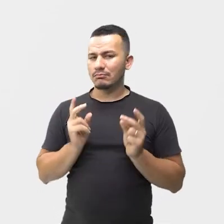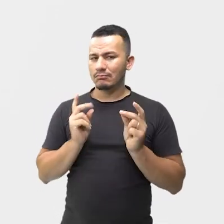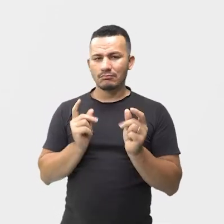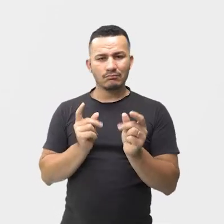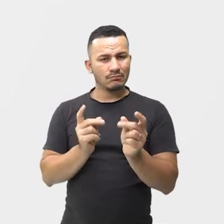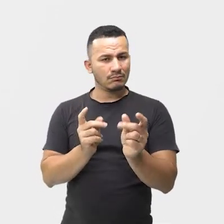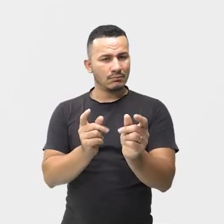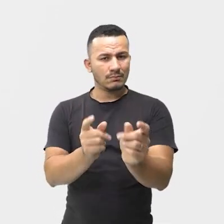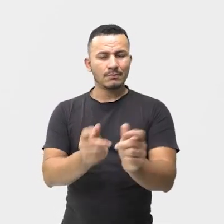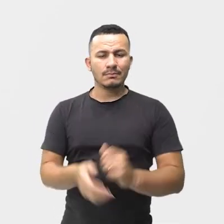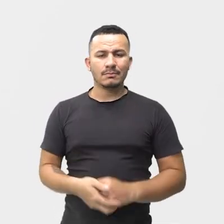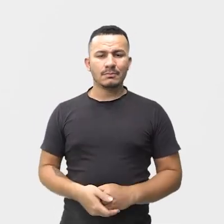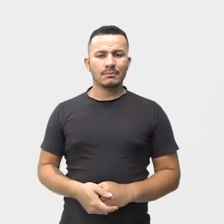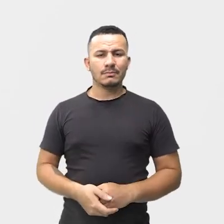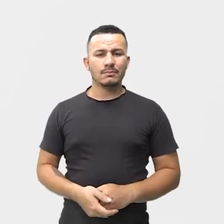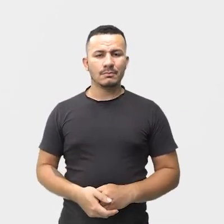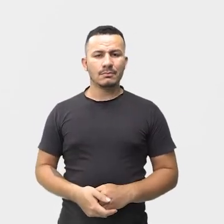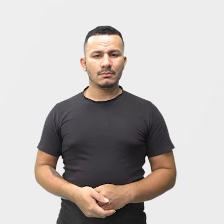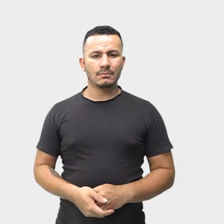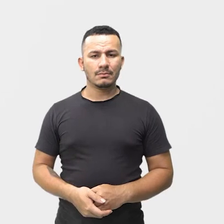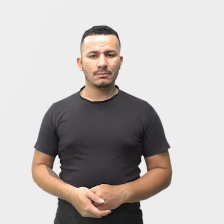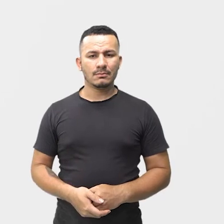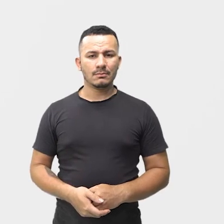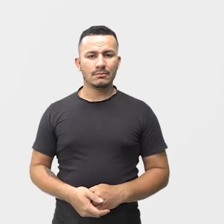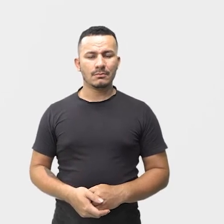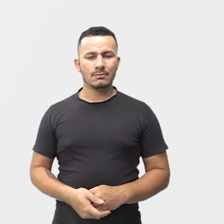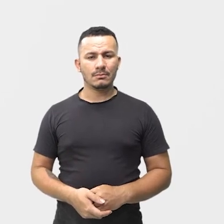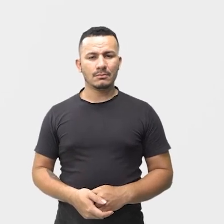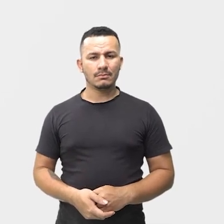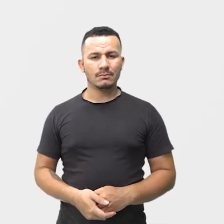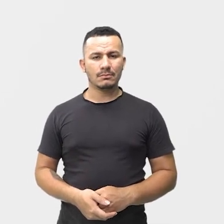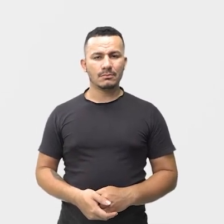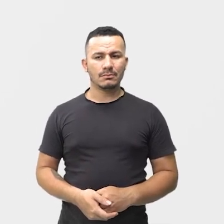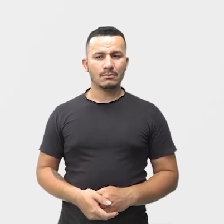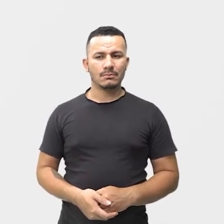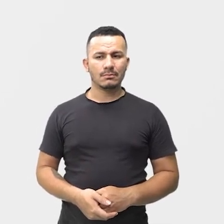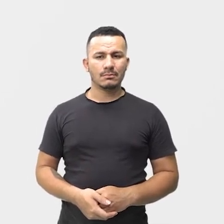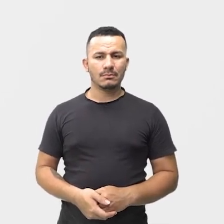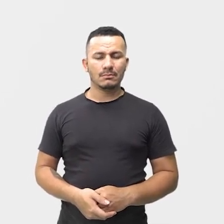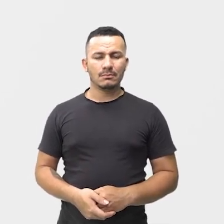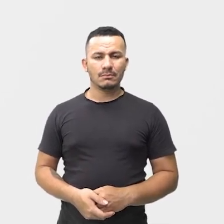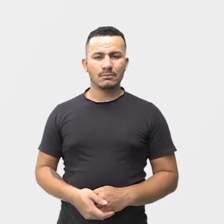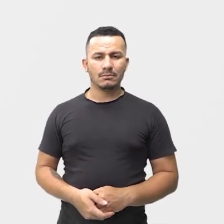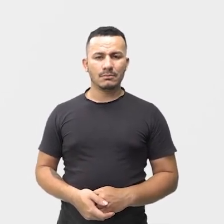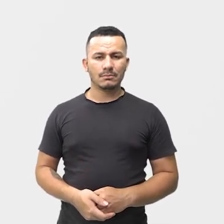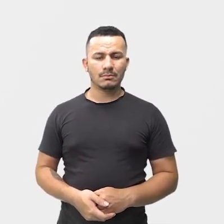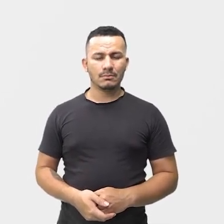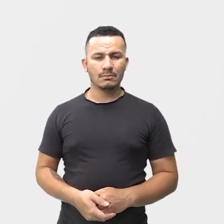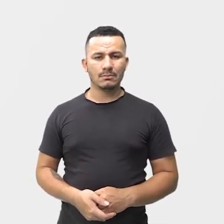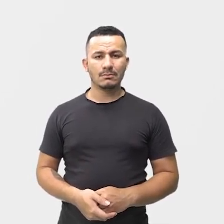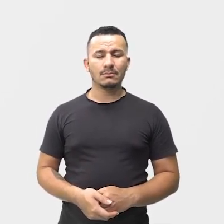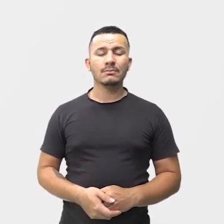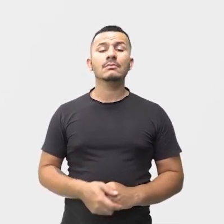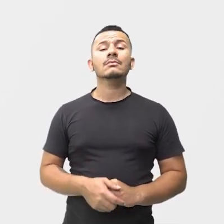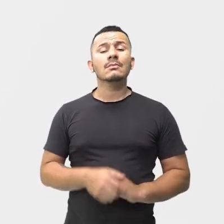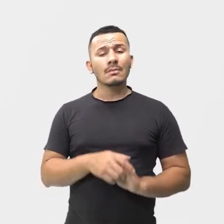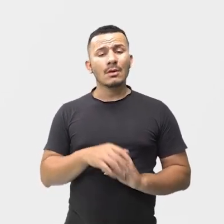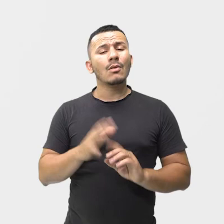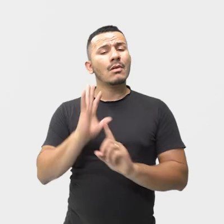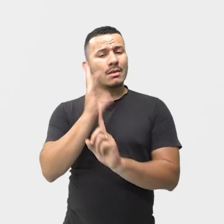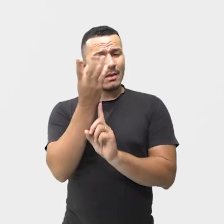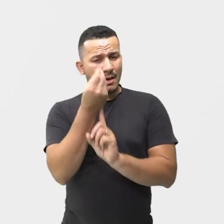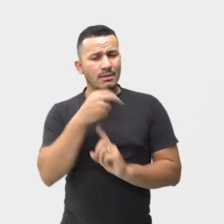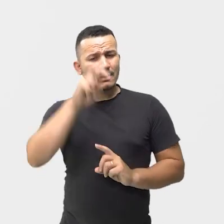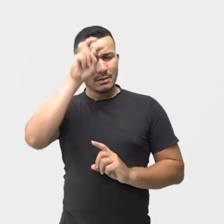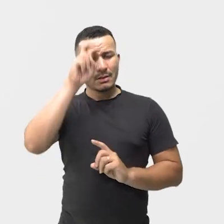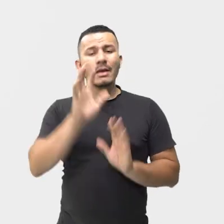eternidade, sentimento de eternidade. E havia todo um simbolismo na